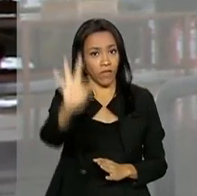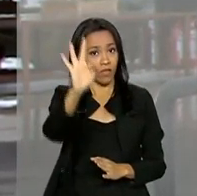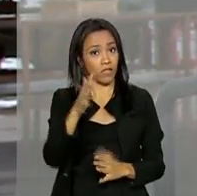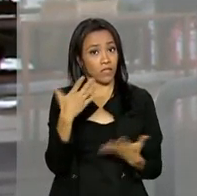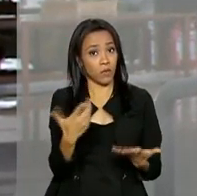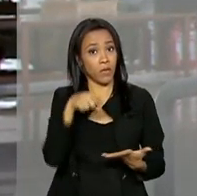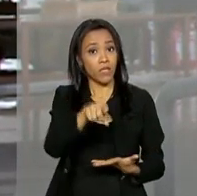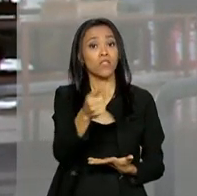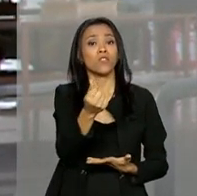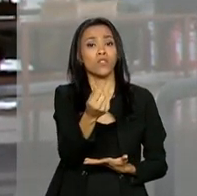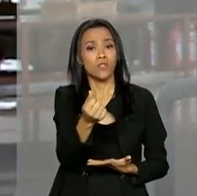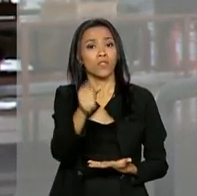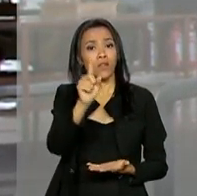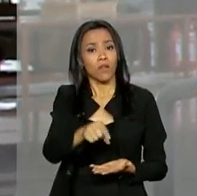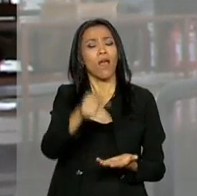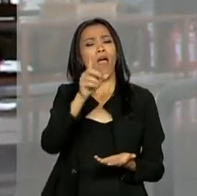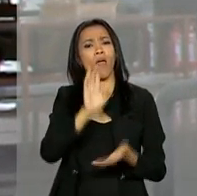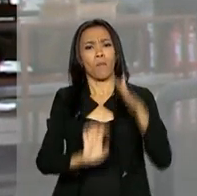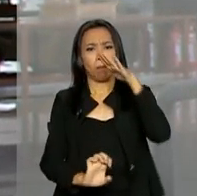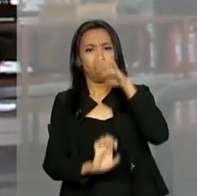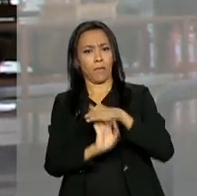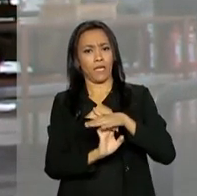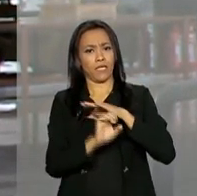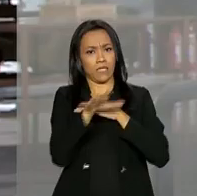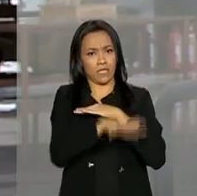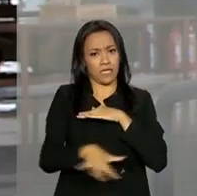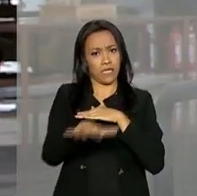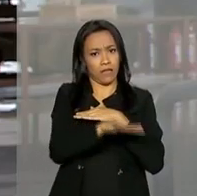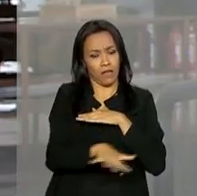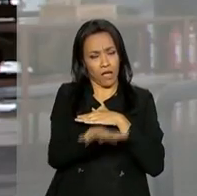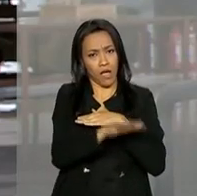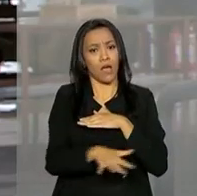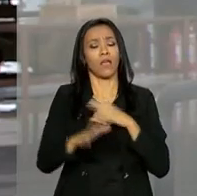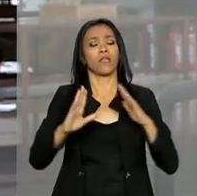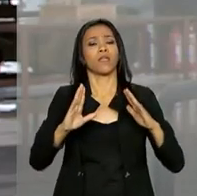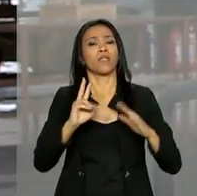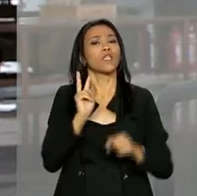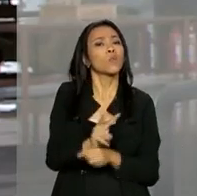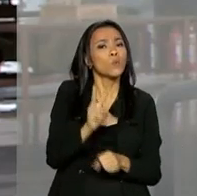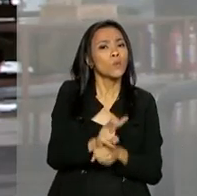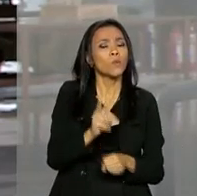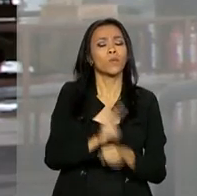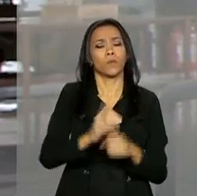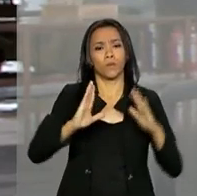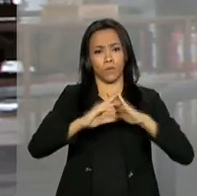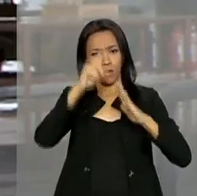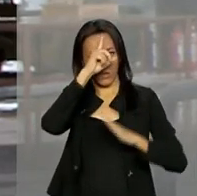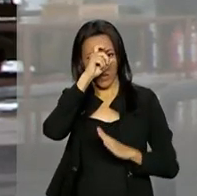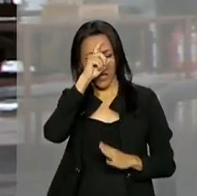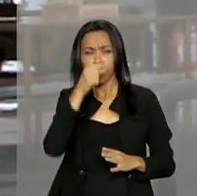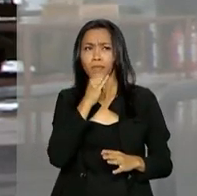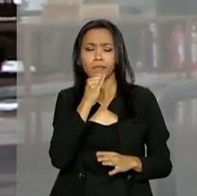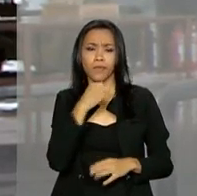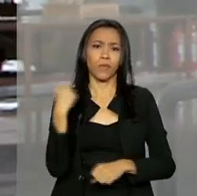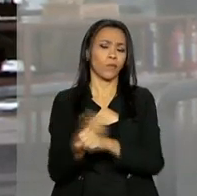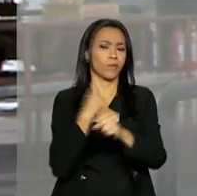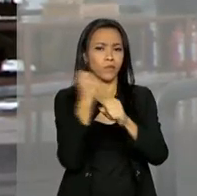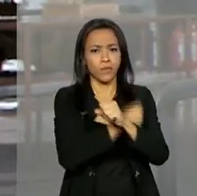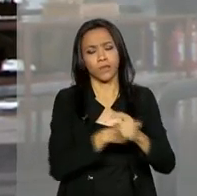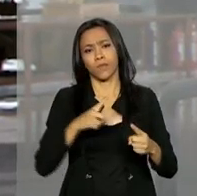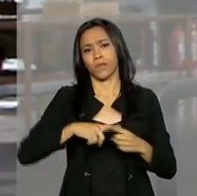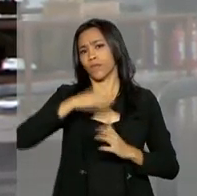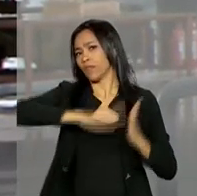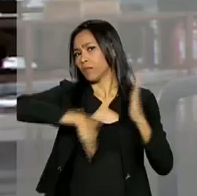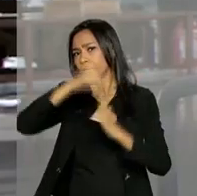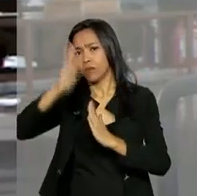portanto para ebserh que a empresa brasileira de serviços hospitalares para cobrir despesas aí com obras reformas ampliações e